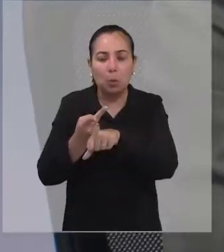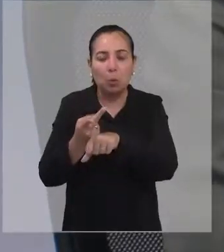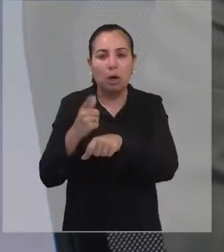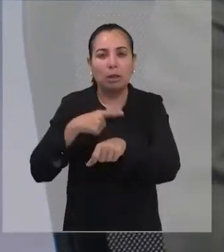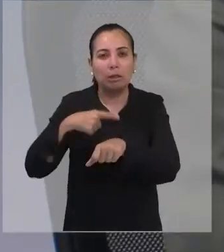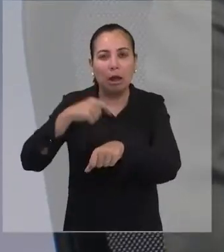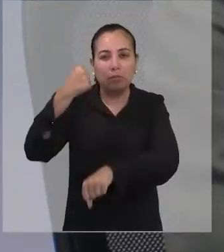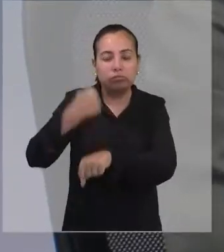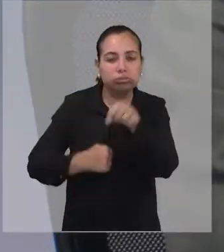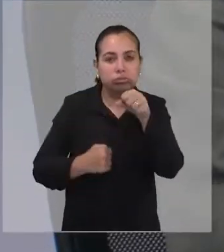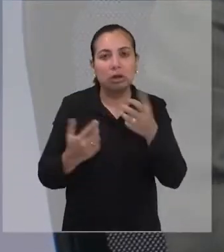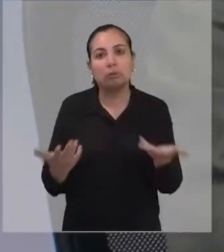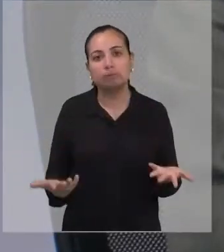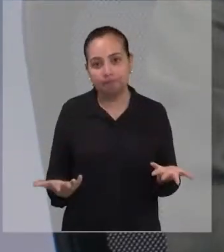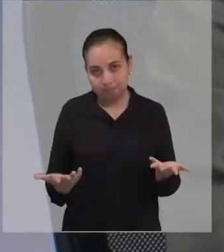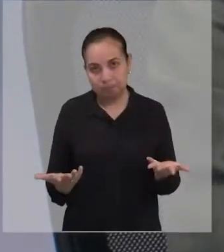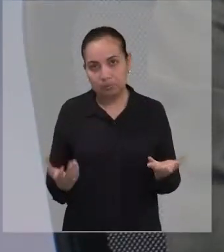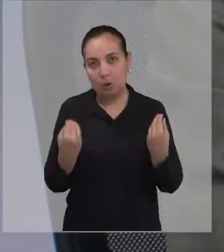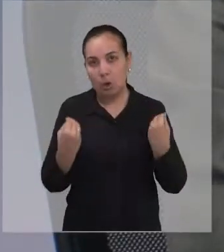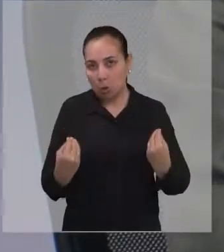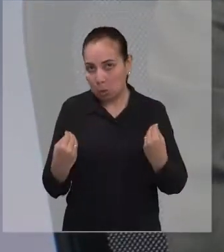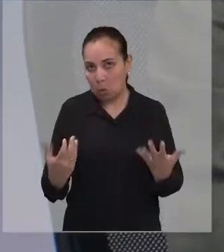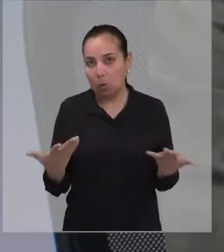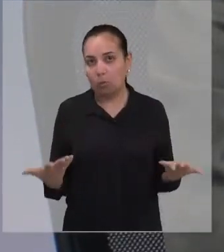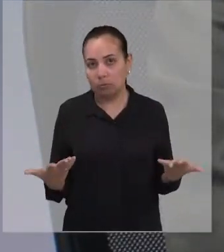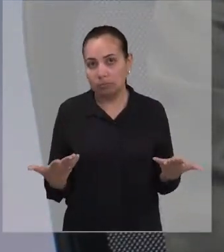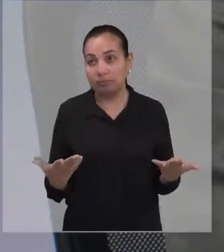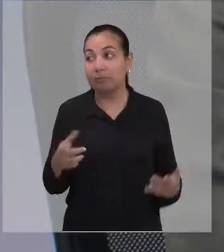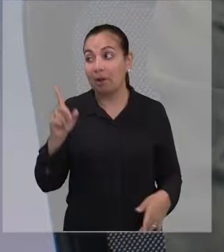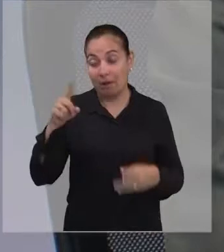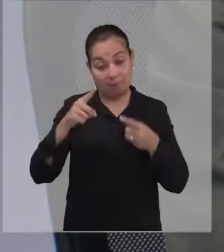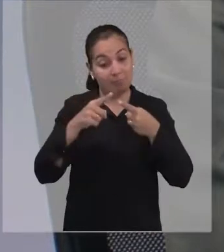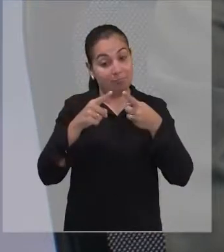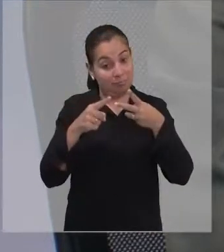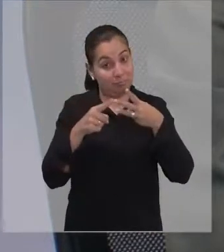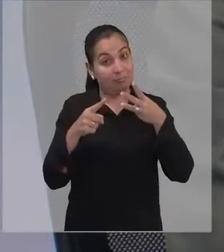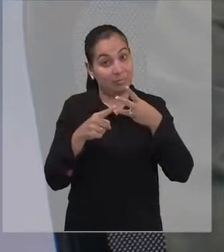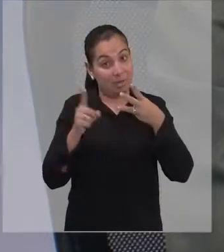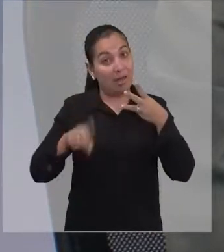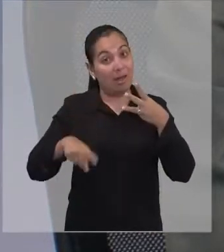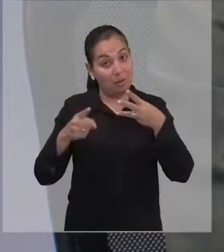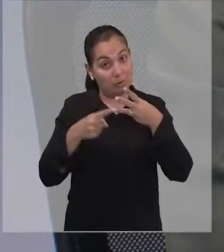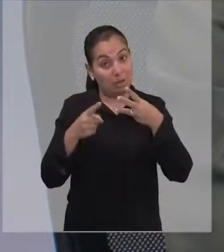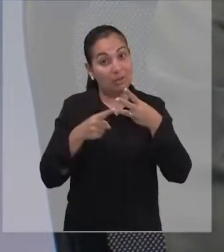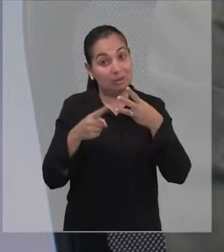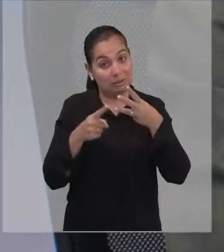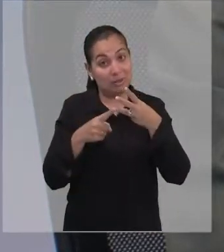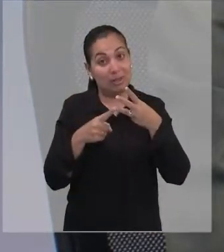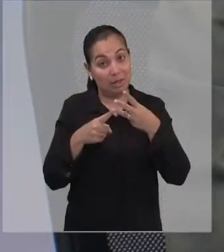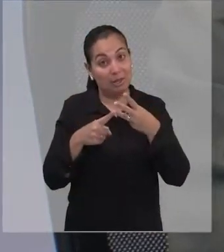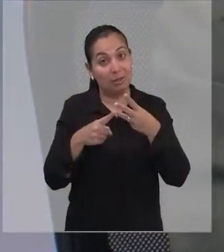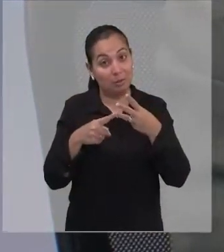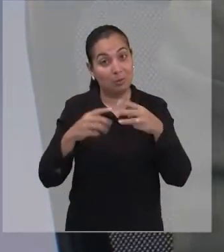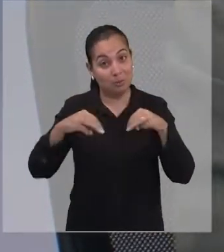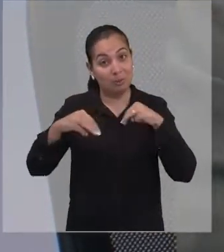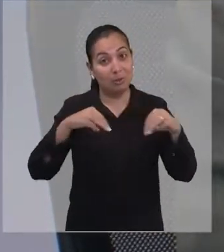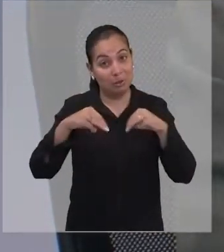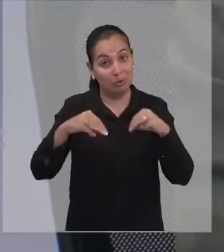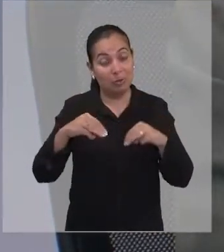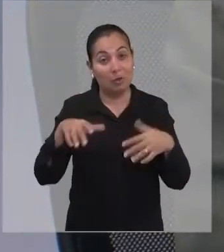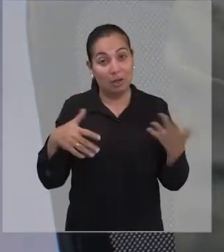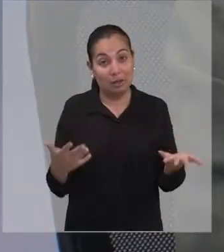É o terceiro ministro, né? Estamos aí caminhando para 6 meses. ou seja, a média de um ministro a cada 2